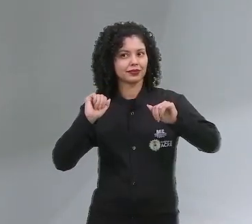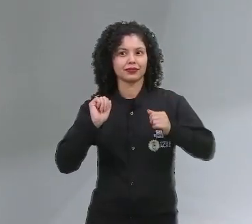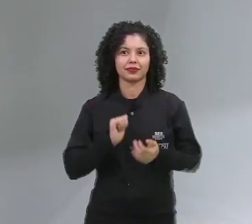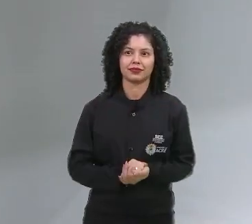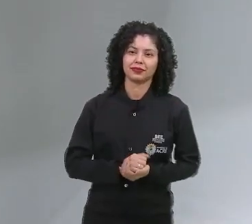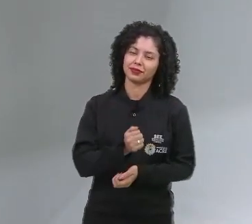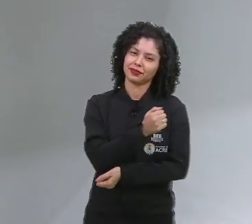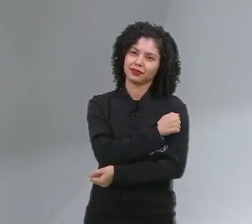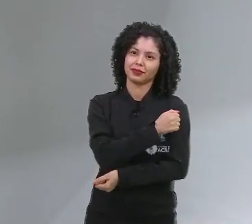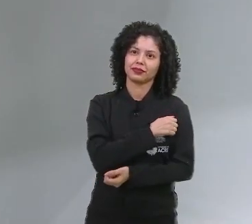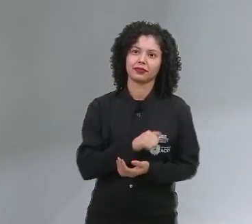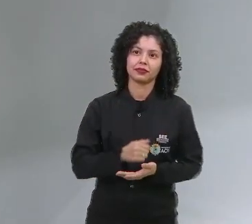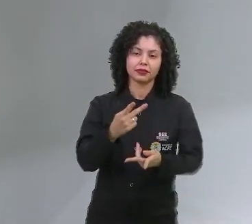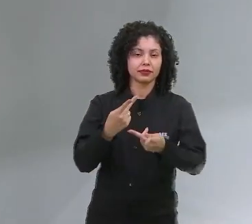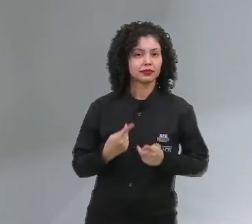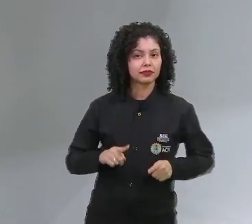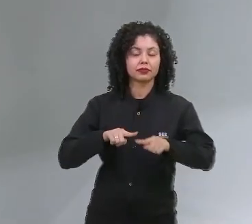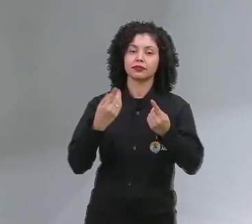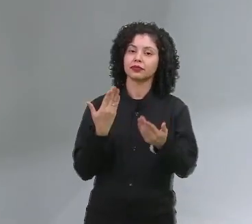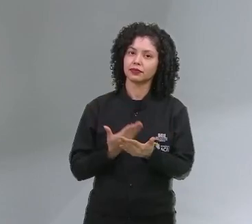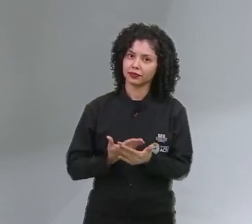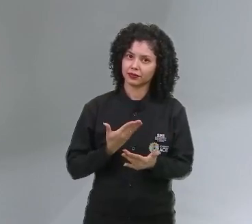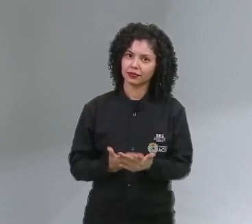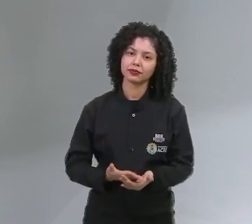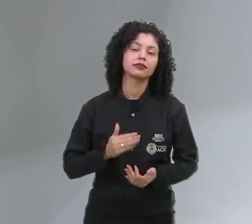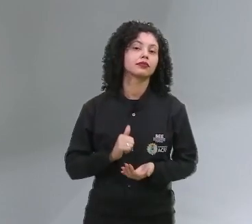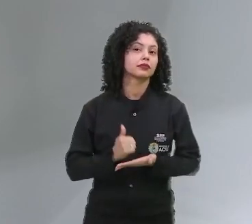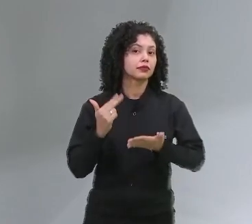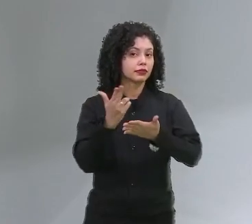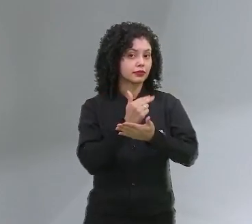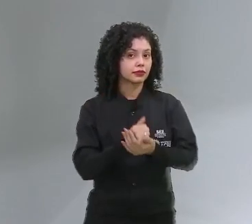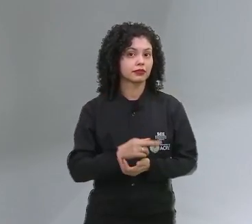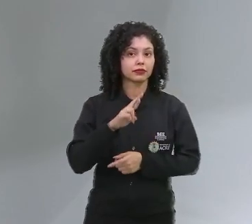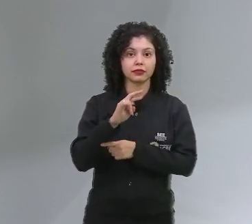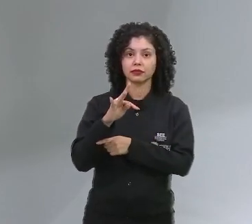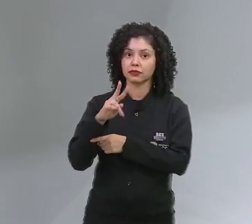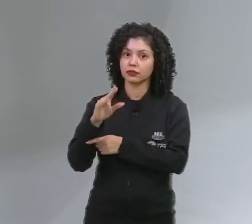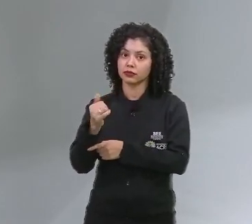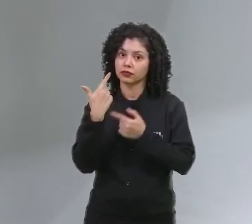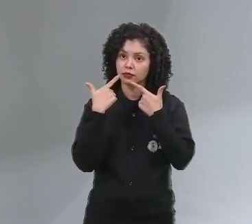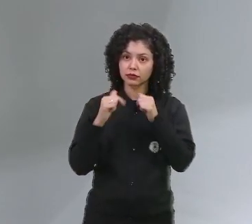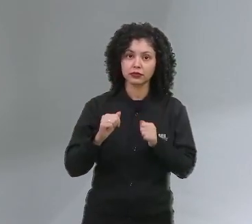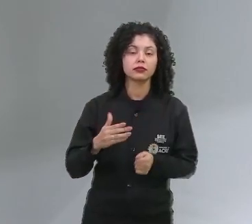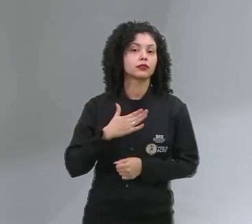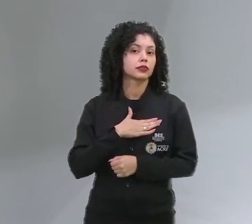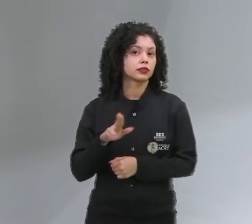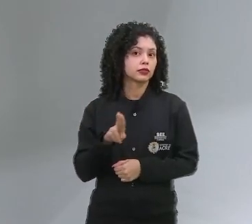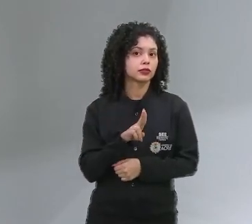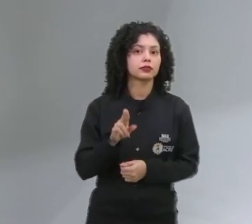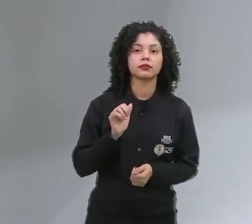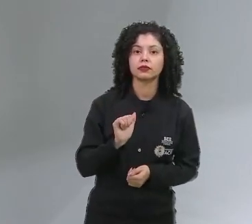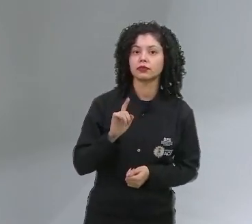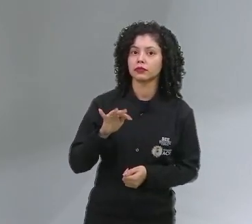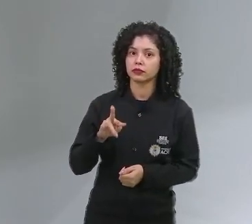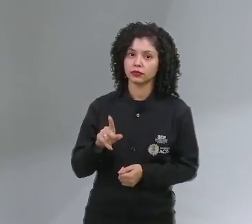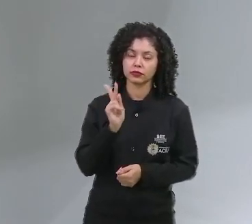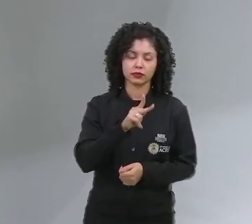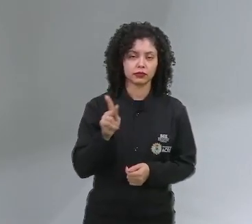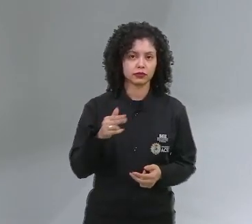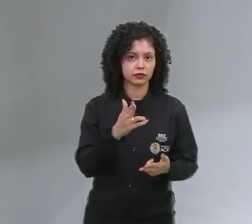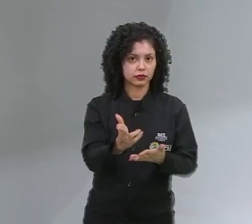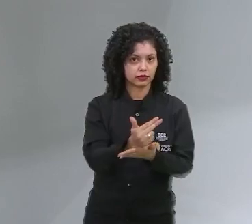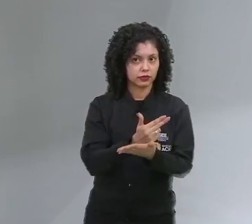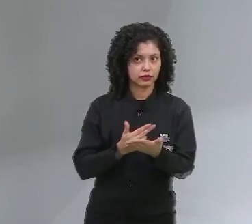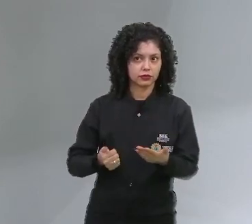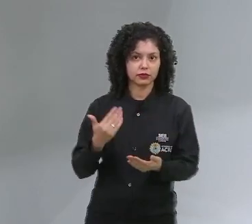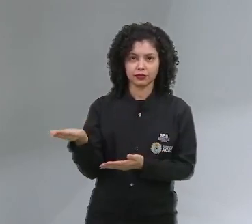Olá, queridos alunos, sejam muito bem-vindos a mais uma aula de Rotas de Linguagens. Meu nome é Andréia, eu sou professora de arte.